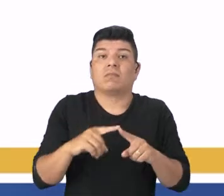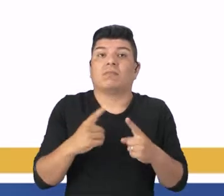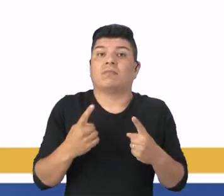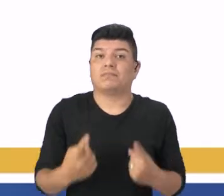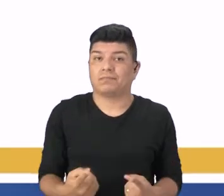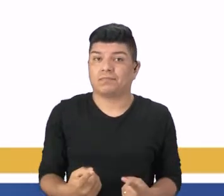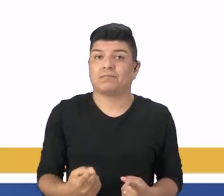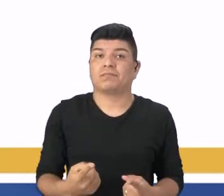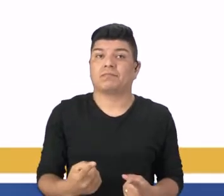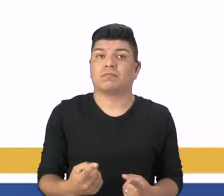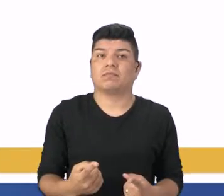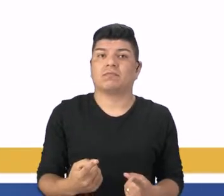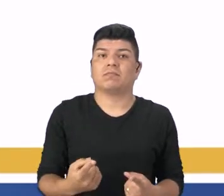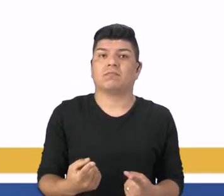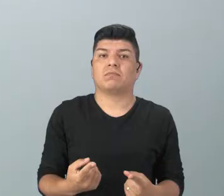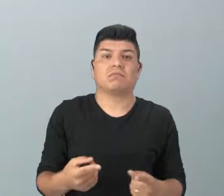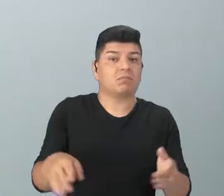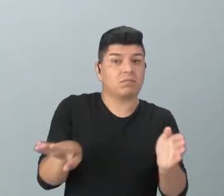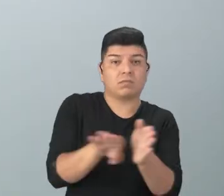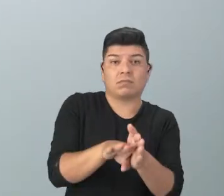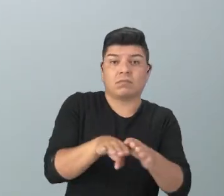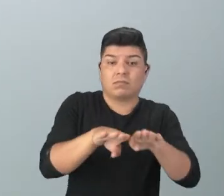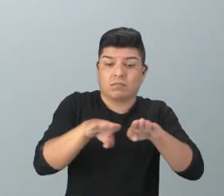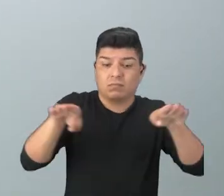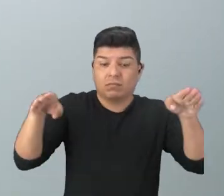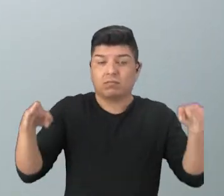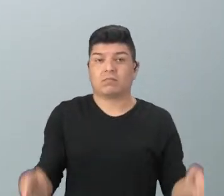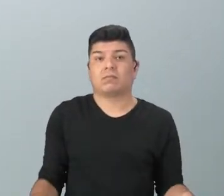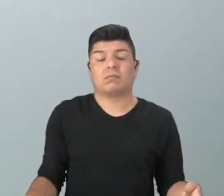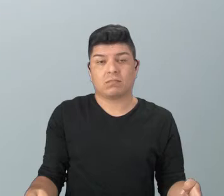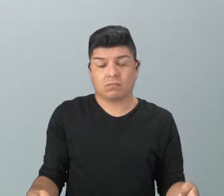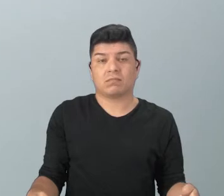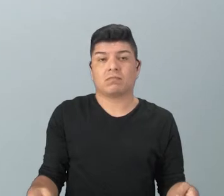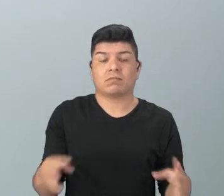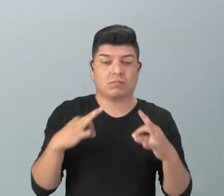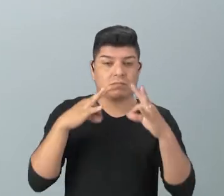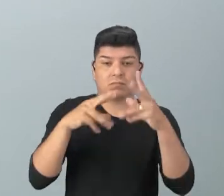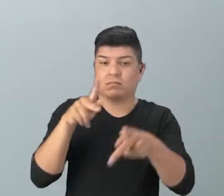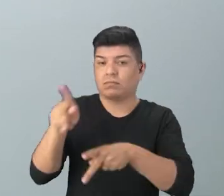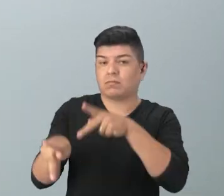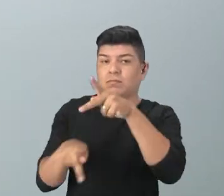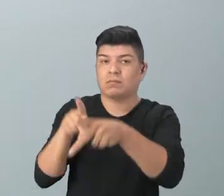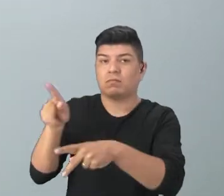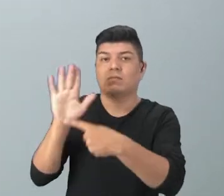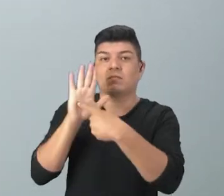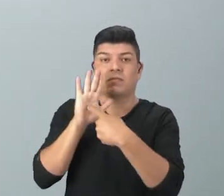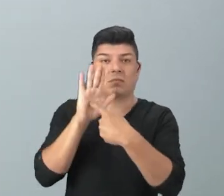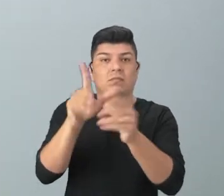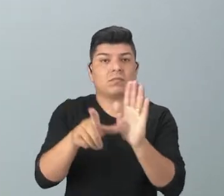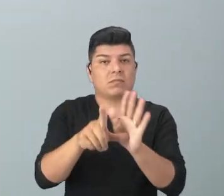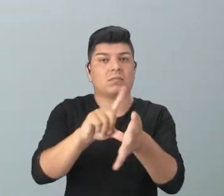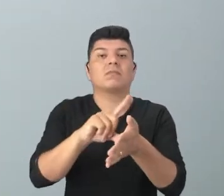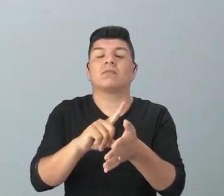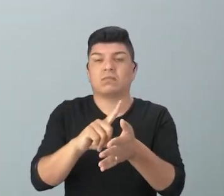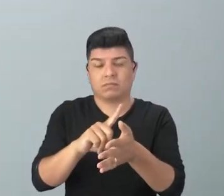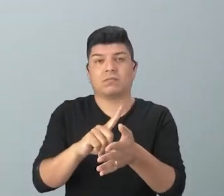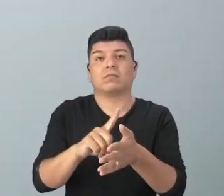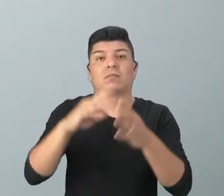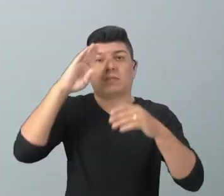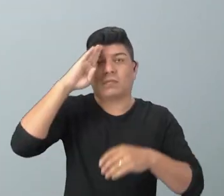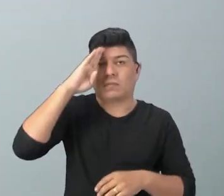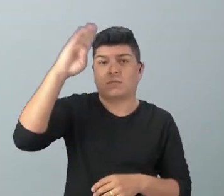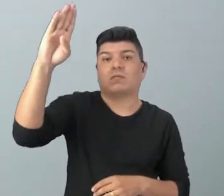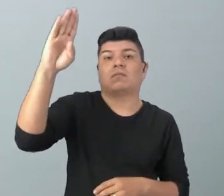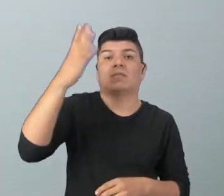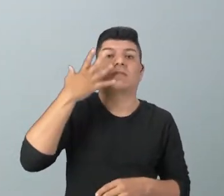Agora, só que eles não chegam na mesa da toda essa população que a gente citou anteriormente e